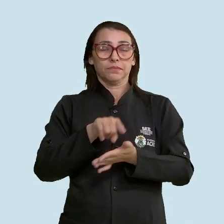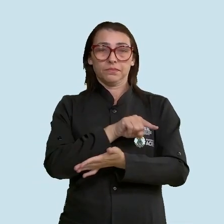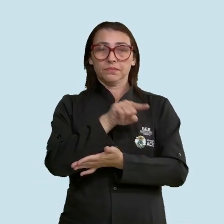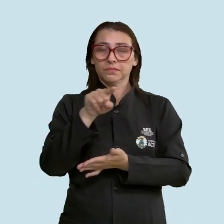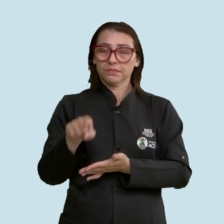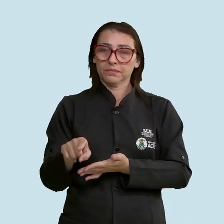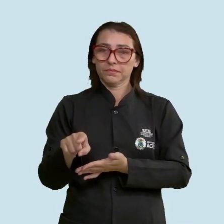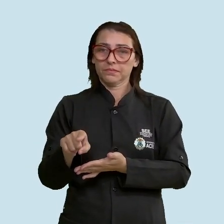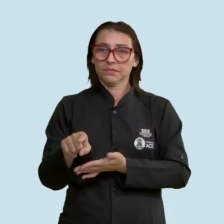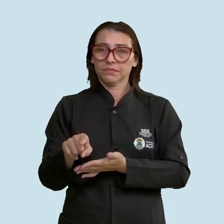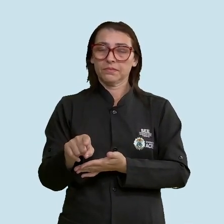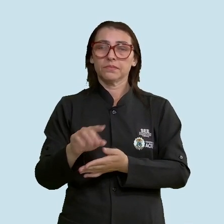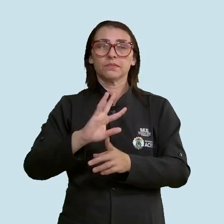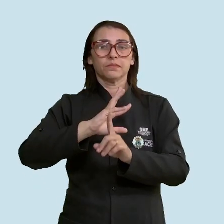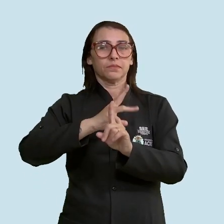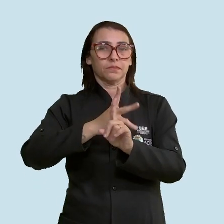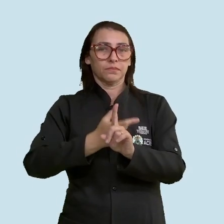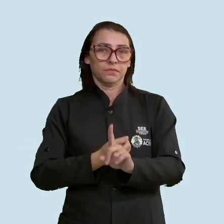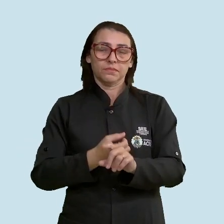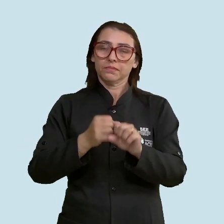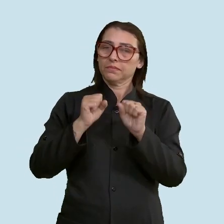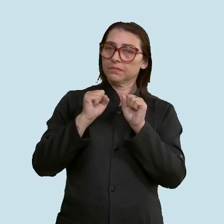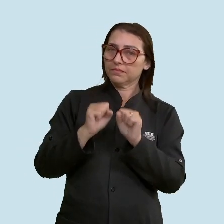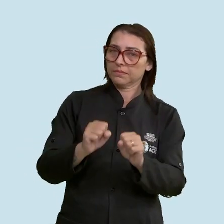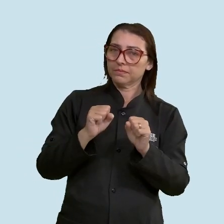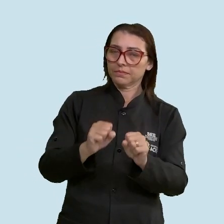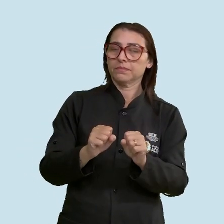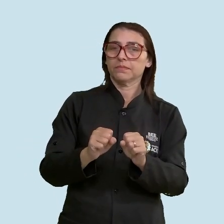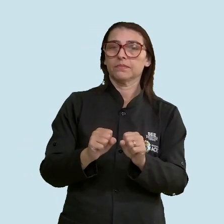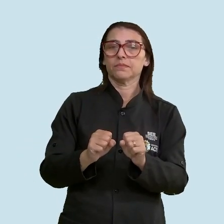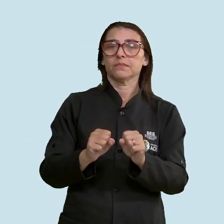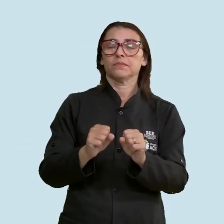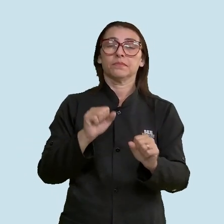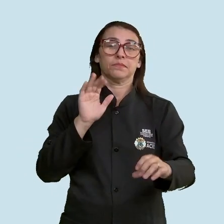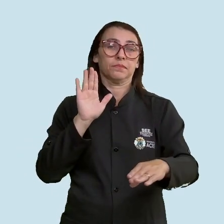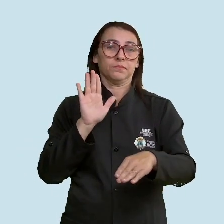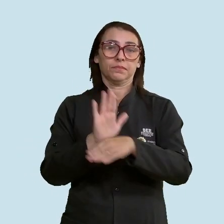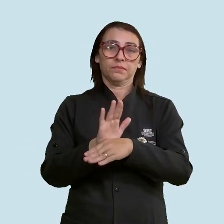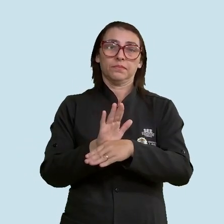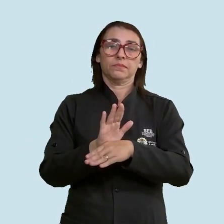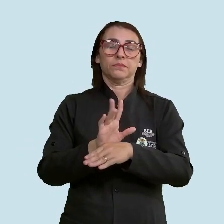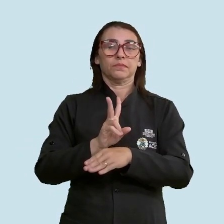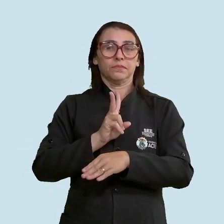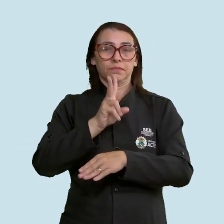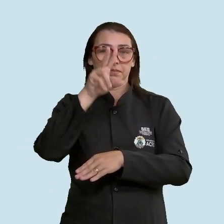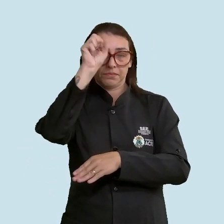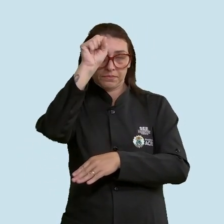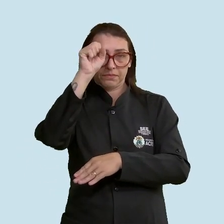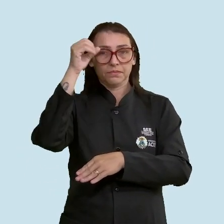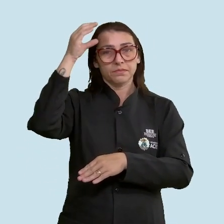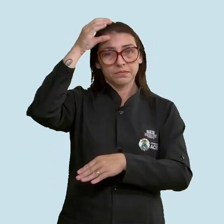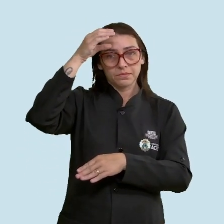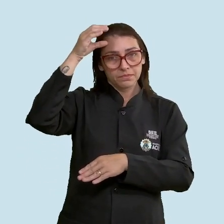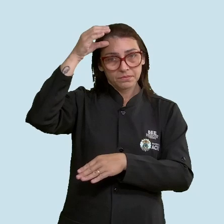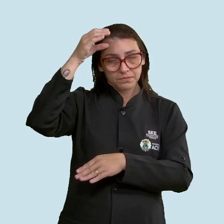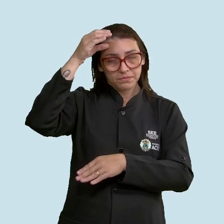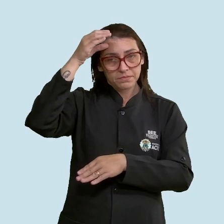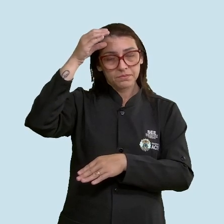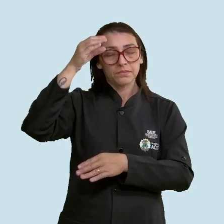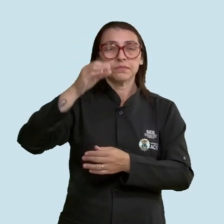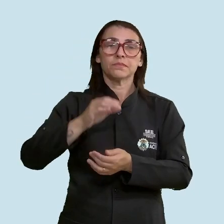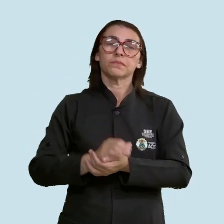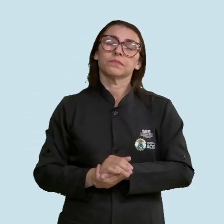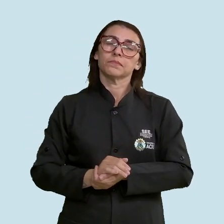vocês. Então, a arte ela pode ser uma aliada poderosa na construção de consciência crítica. Então,